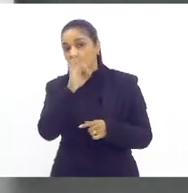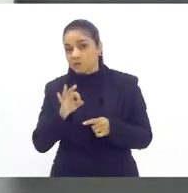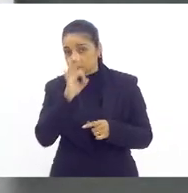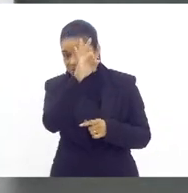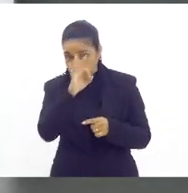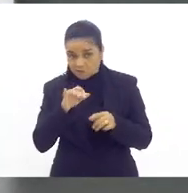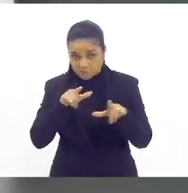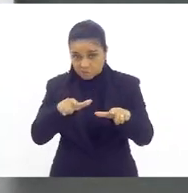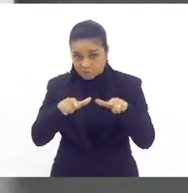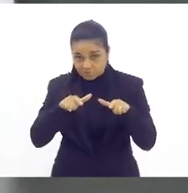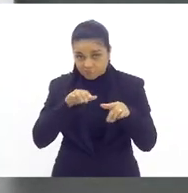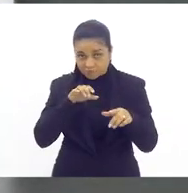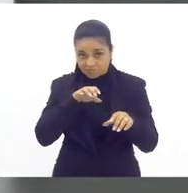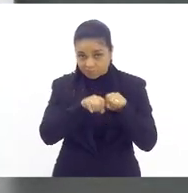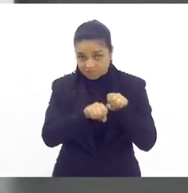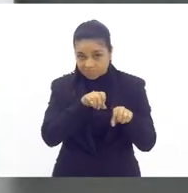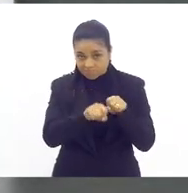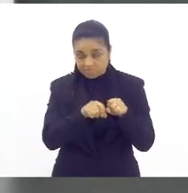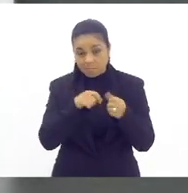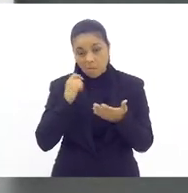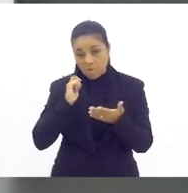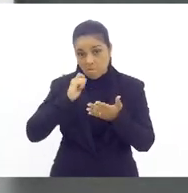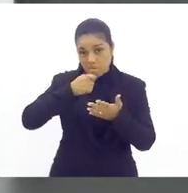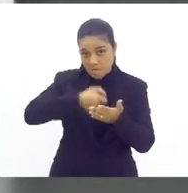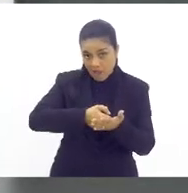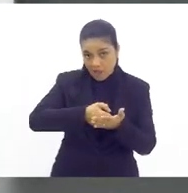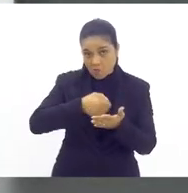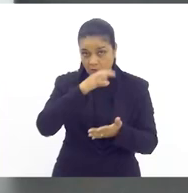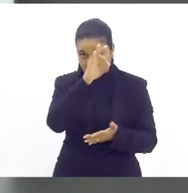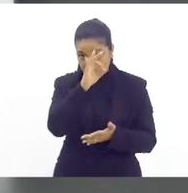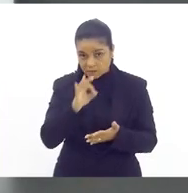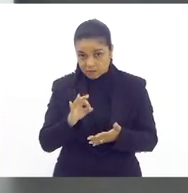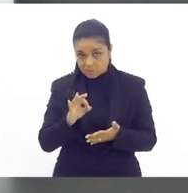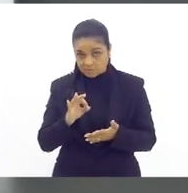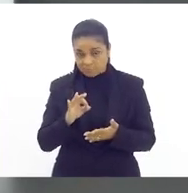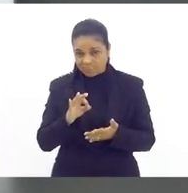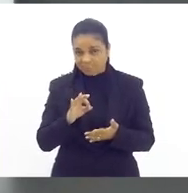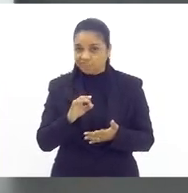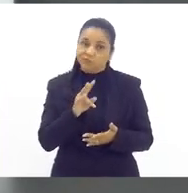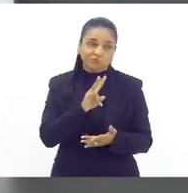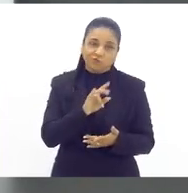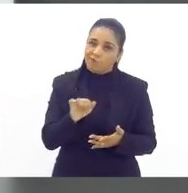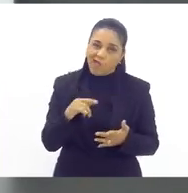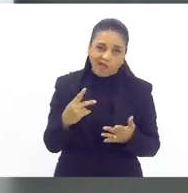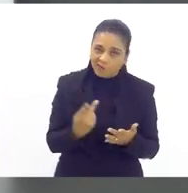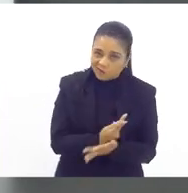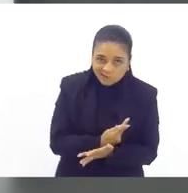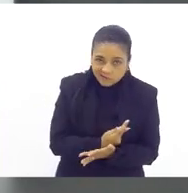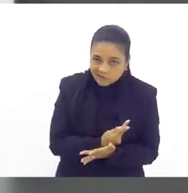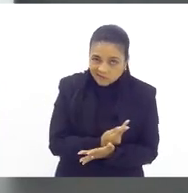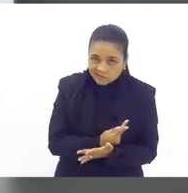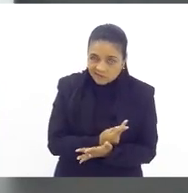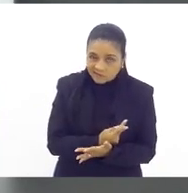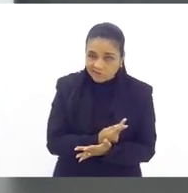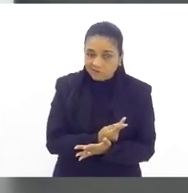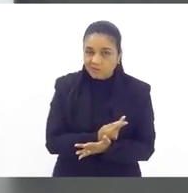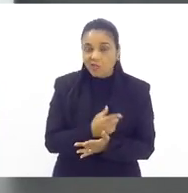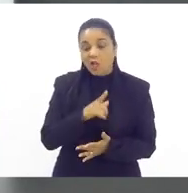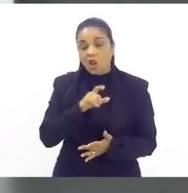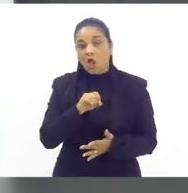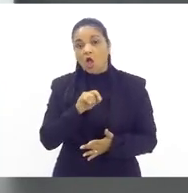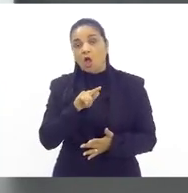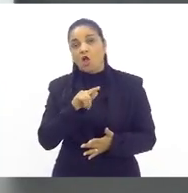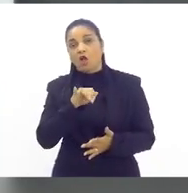são hoje pagos eles eles não vai acontecer porque porque a lógica de